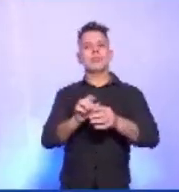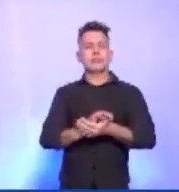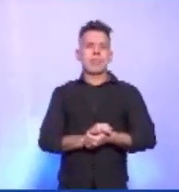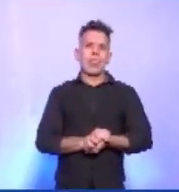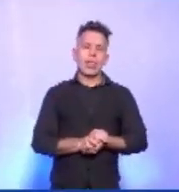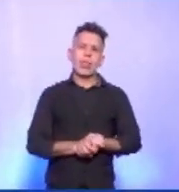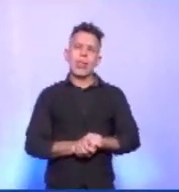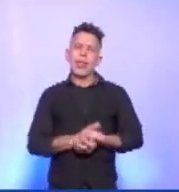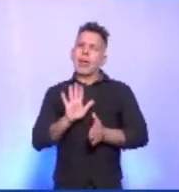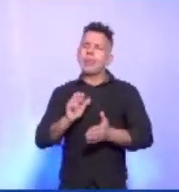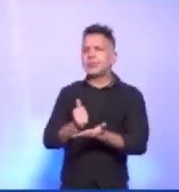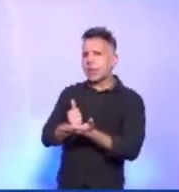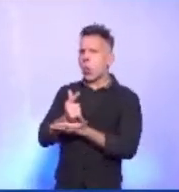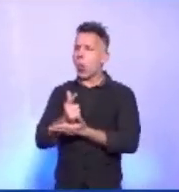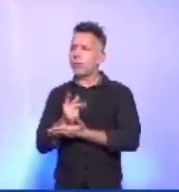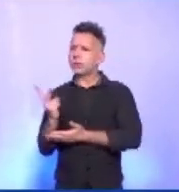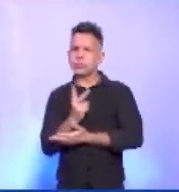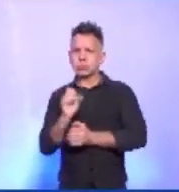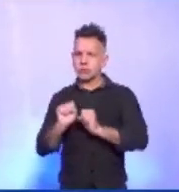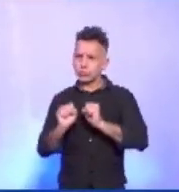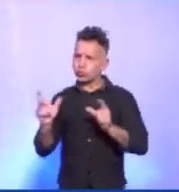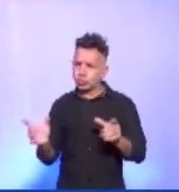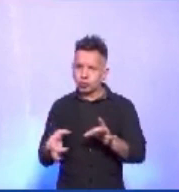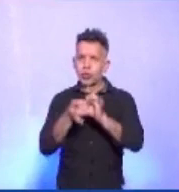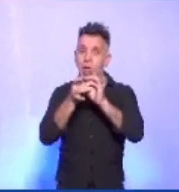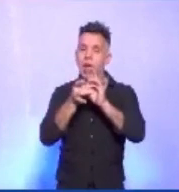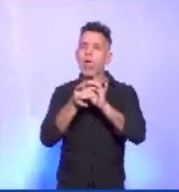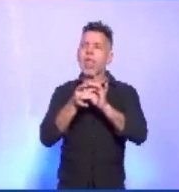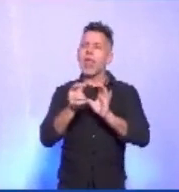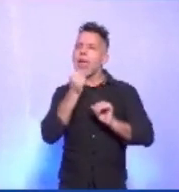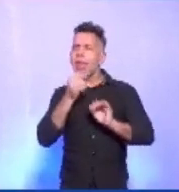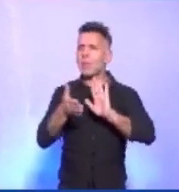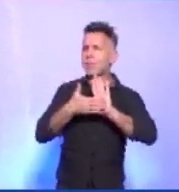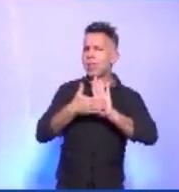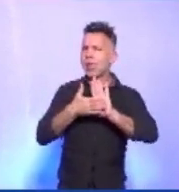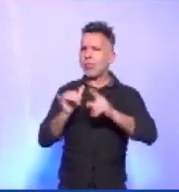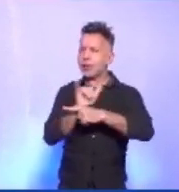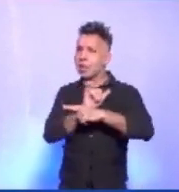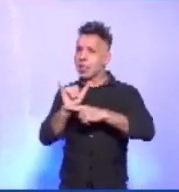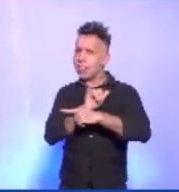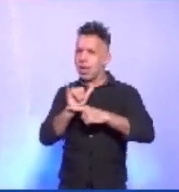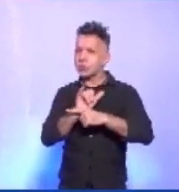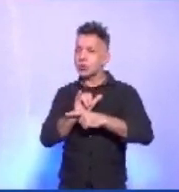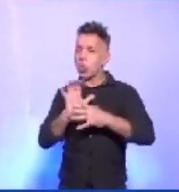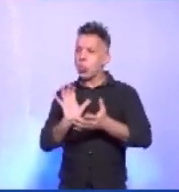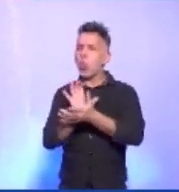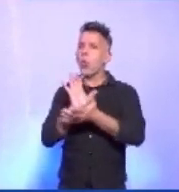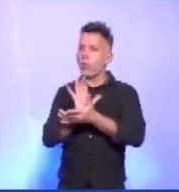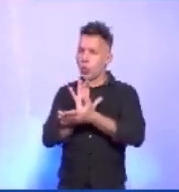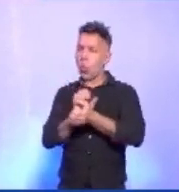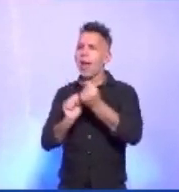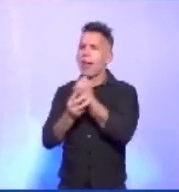Essa aquisição vai ao encontro da estratégia do Grupo Allianz nos mercados-chave. O Grupo